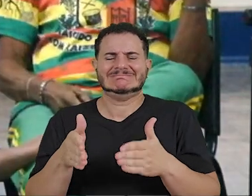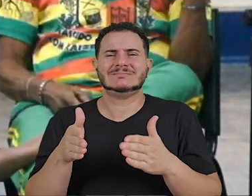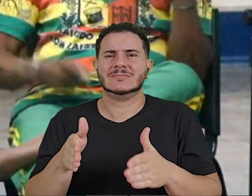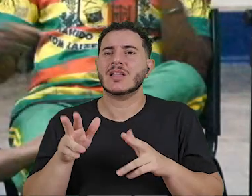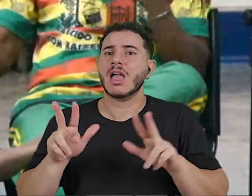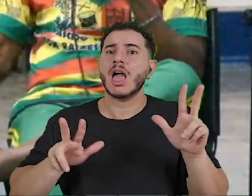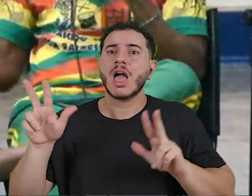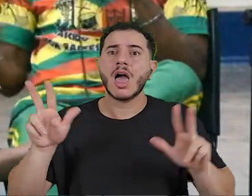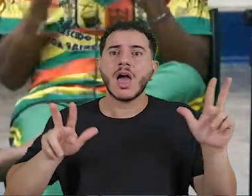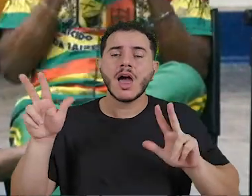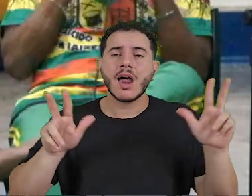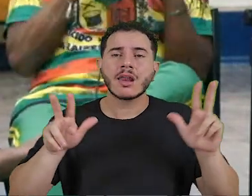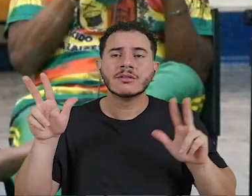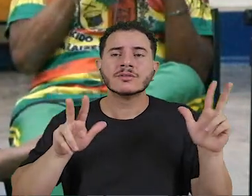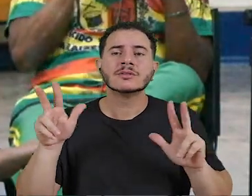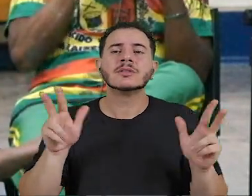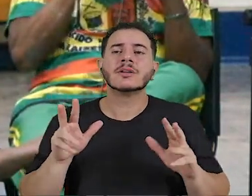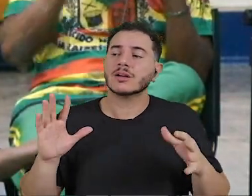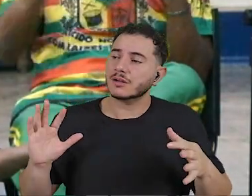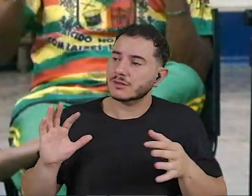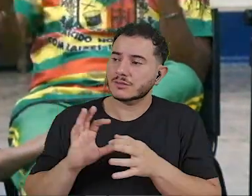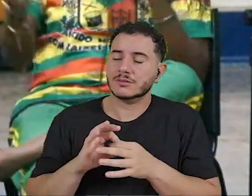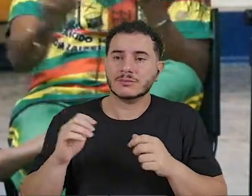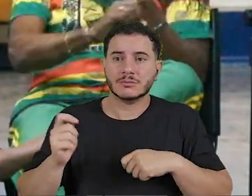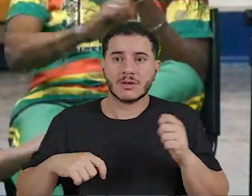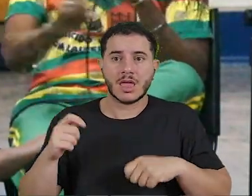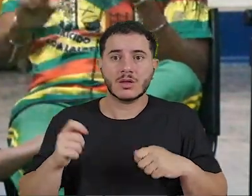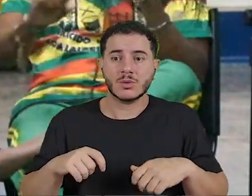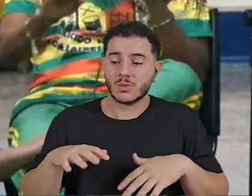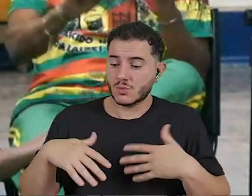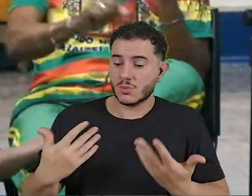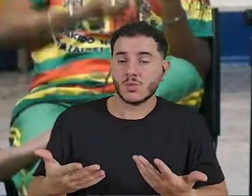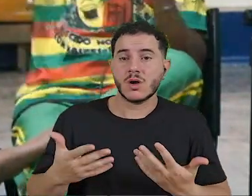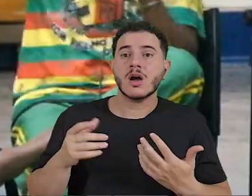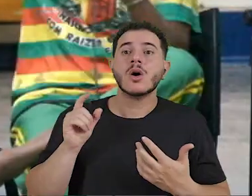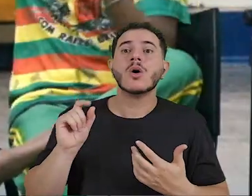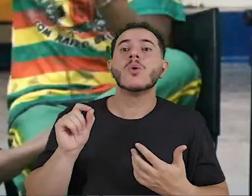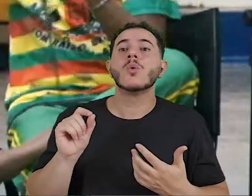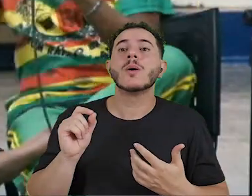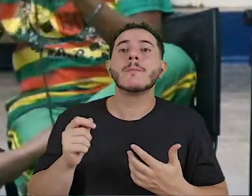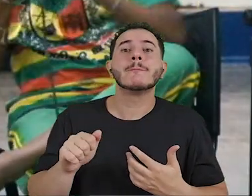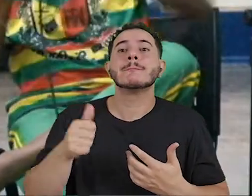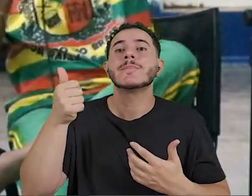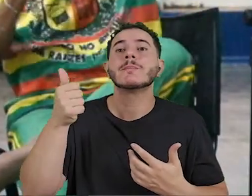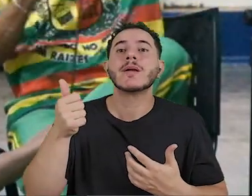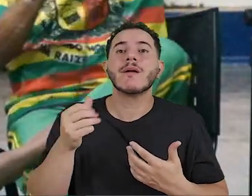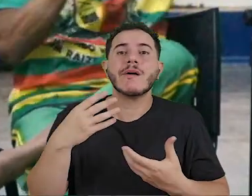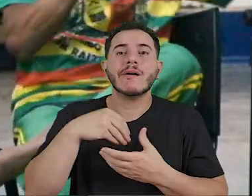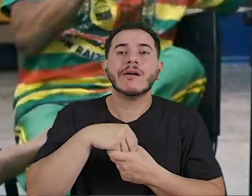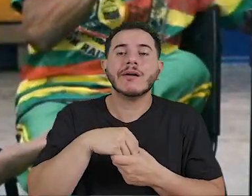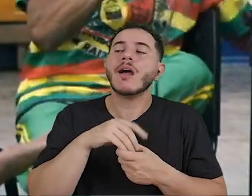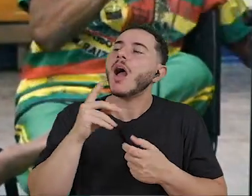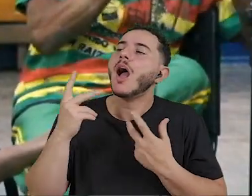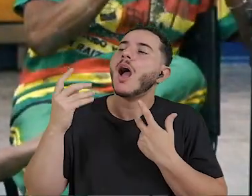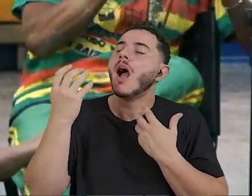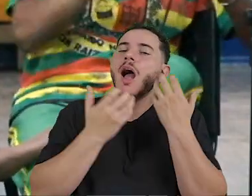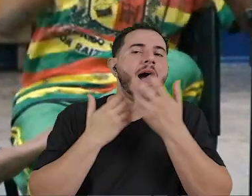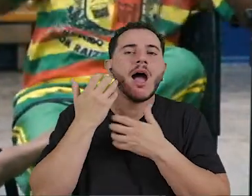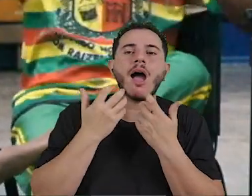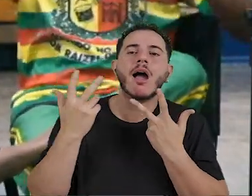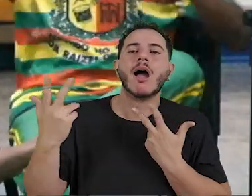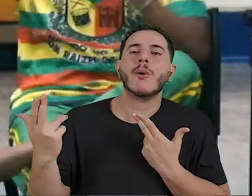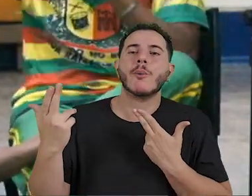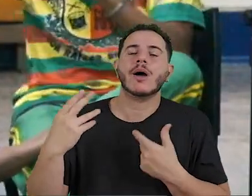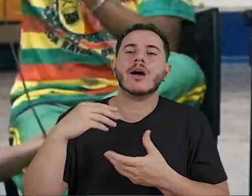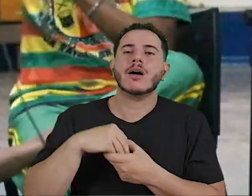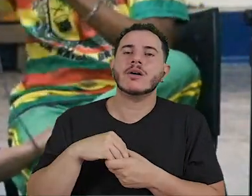No carnaval se tinha 10 maracatu, quando passasse o maracatu, que o primeiro cantasse, o último cantava a mesma coisa. O bairro que